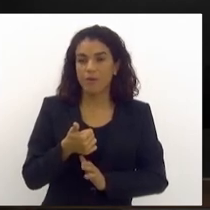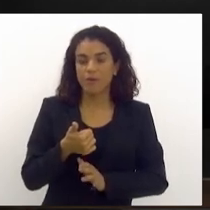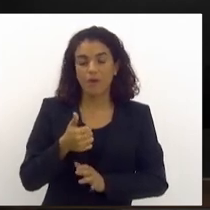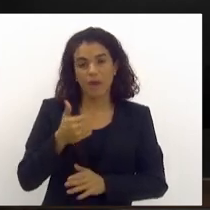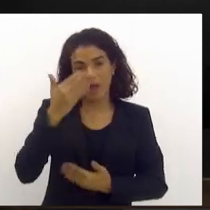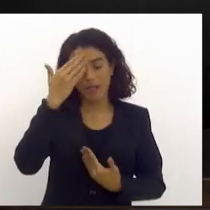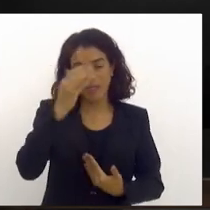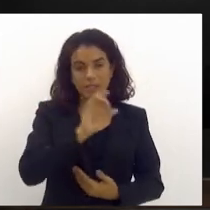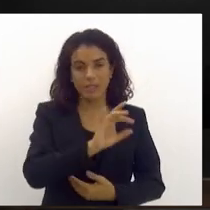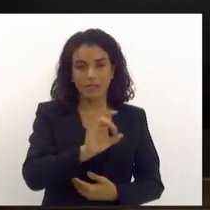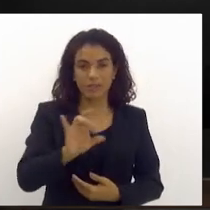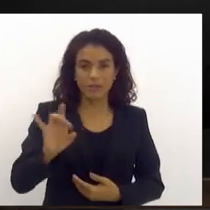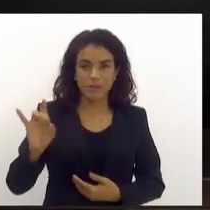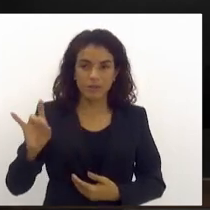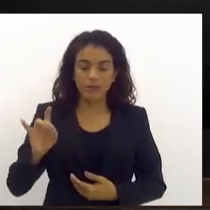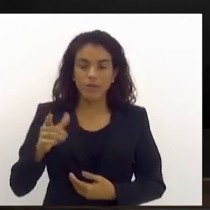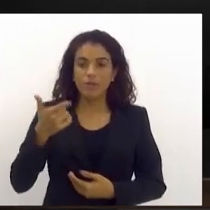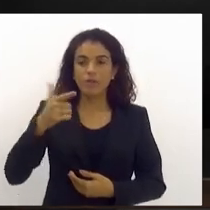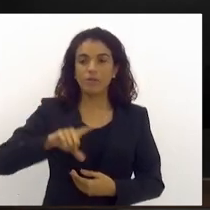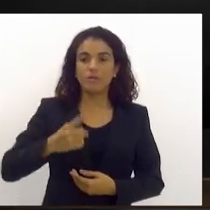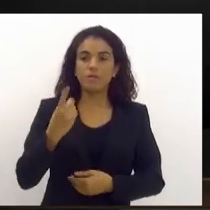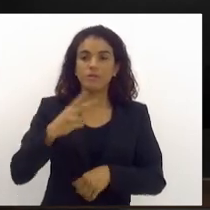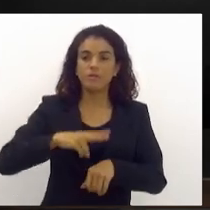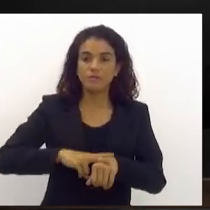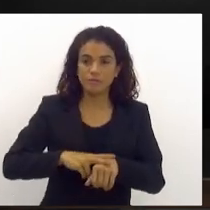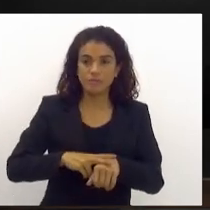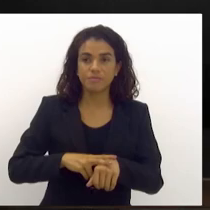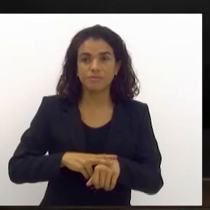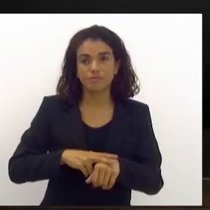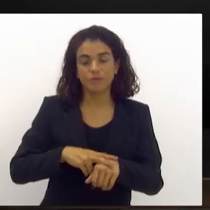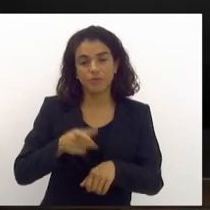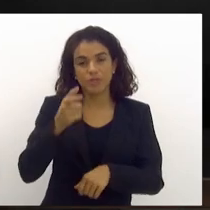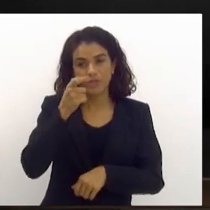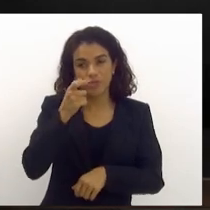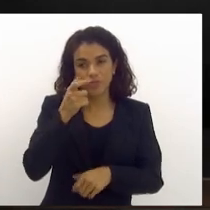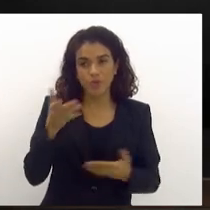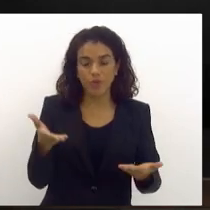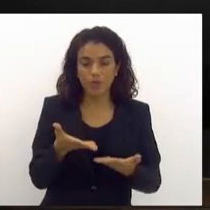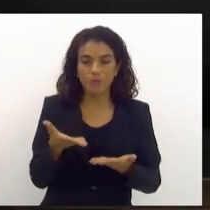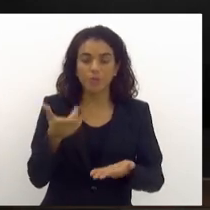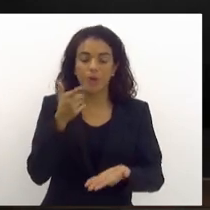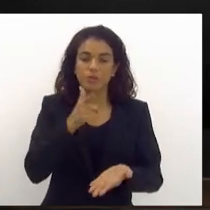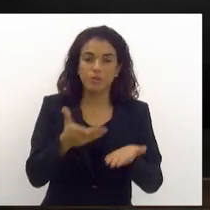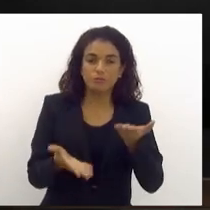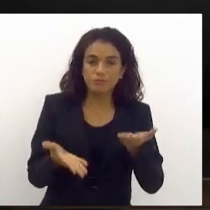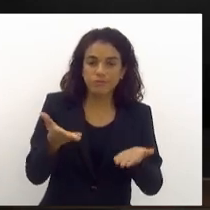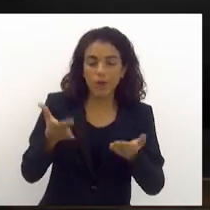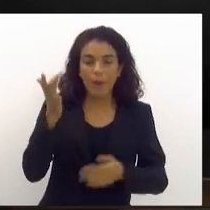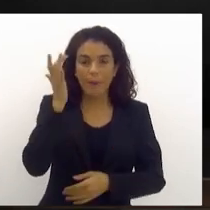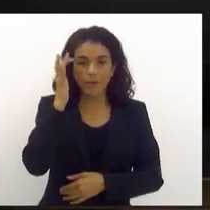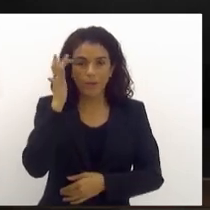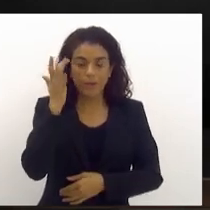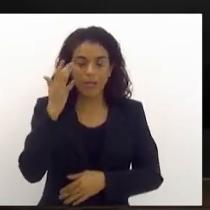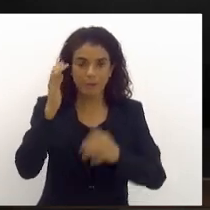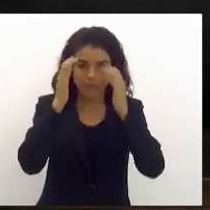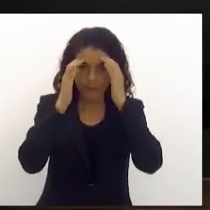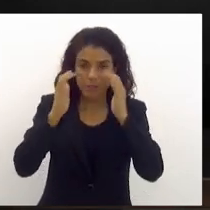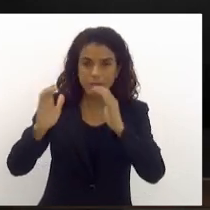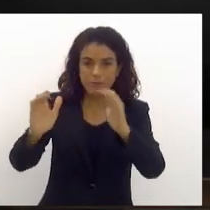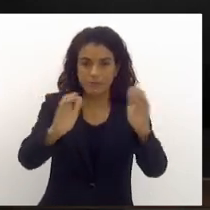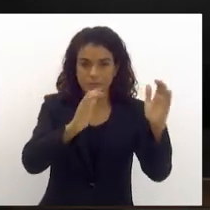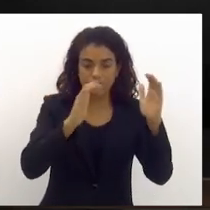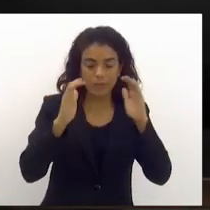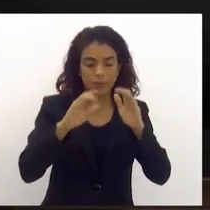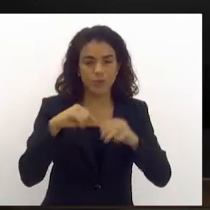e senhoras deputados, mais uma vez, pelo que a gente assistiu aqui hoje, pelo equilíbrio, pela maturidade, pelo respeito, né,